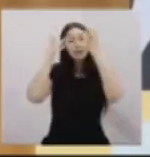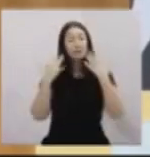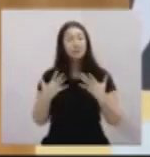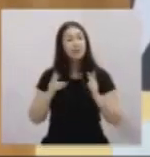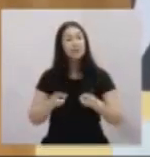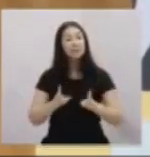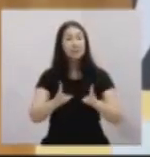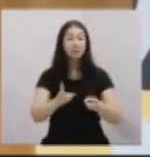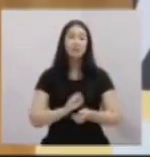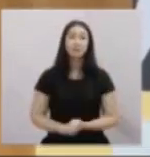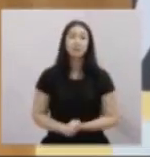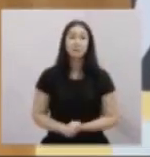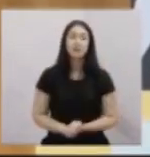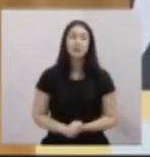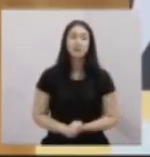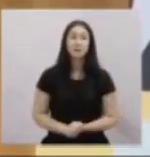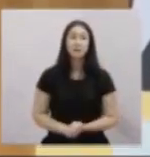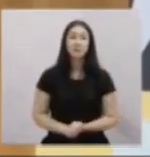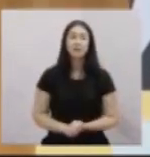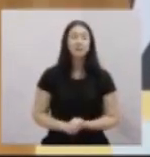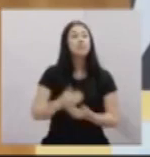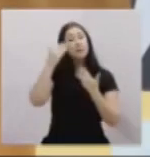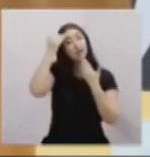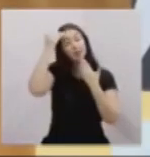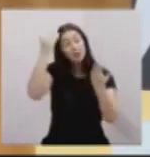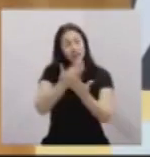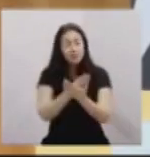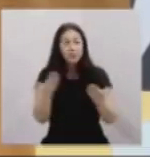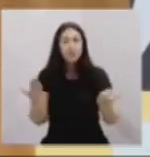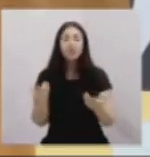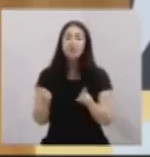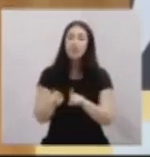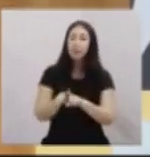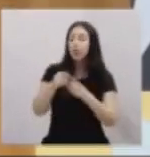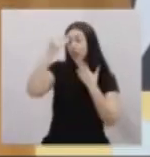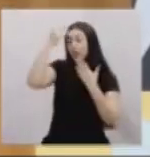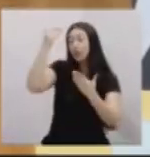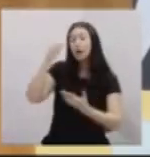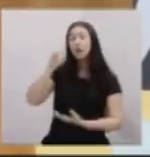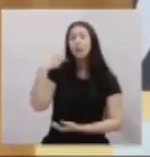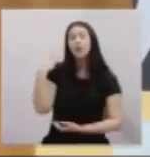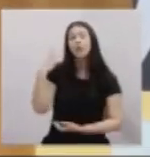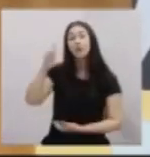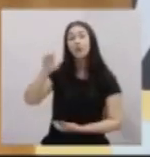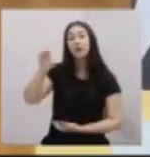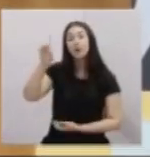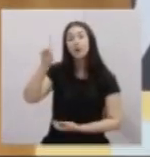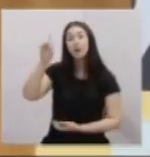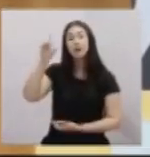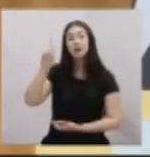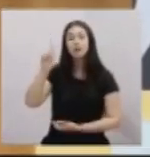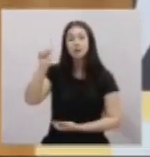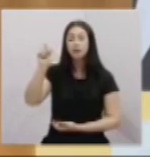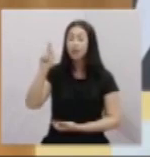a sua graça. Então, gratidão a todos, gratidão ao vereador Edgar Sazaki pela amizade, pela indicação, fiquei